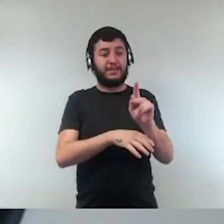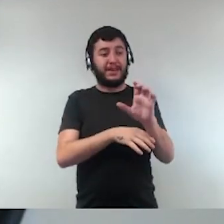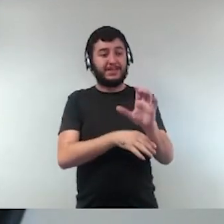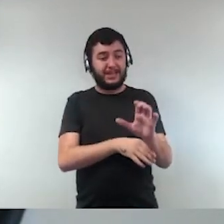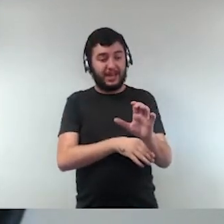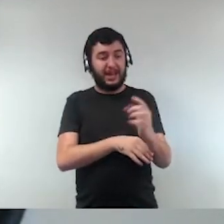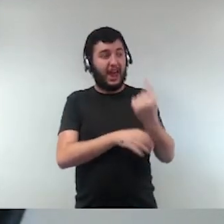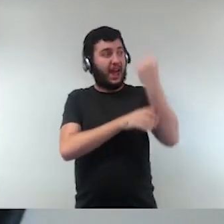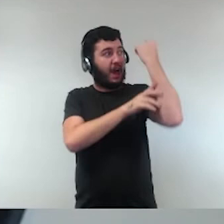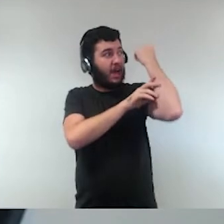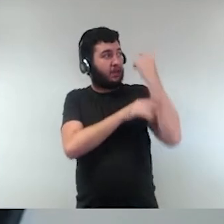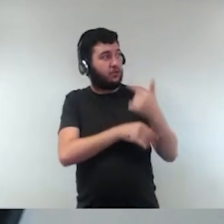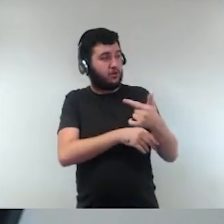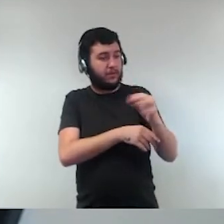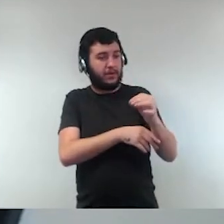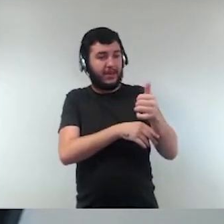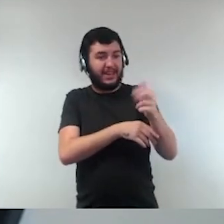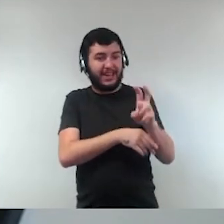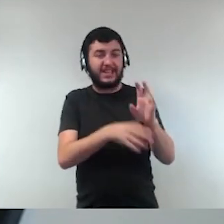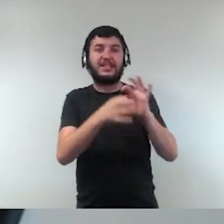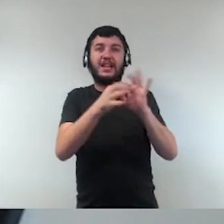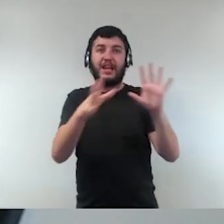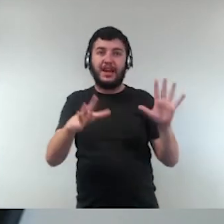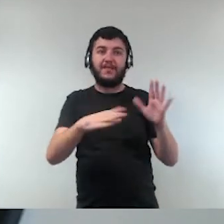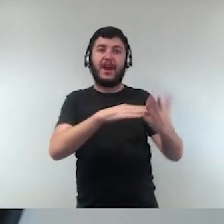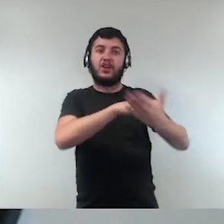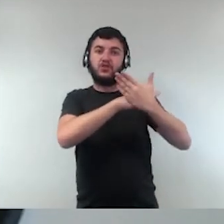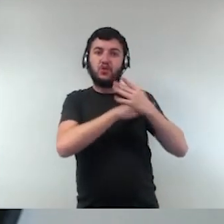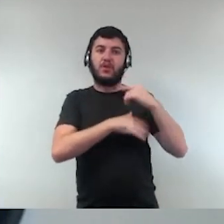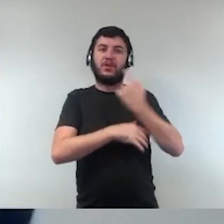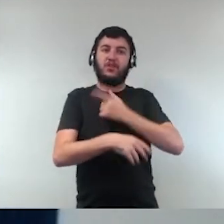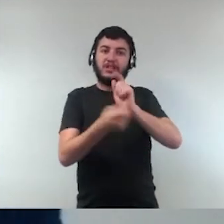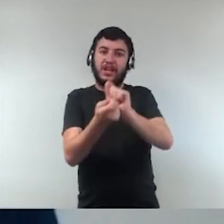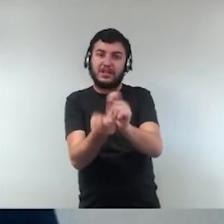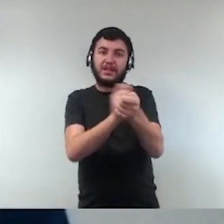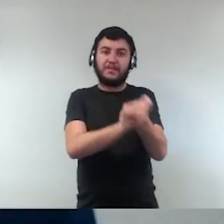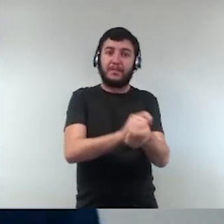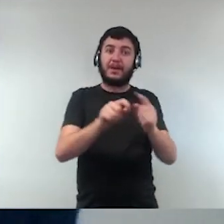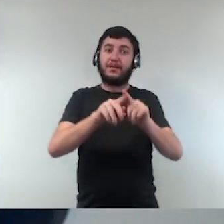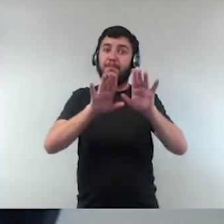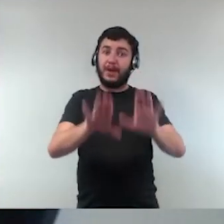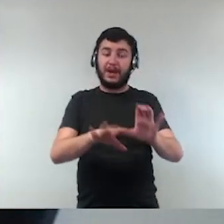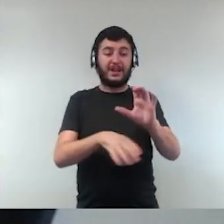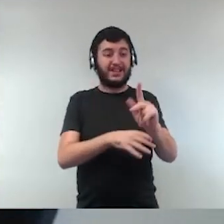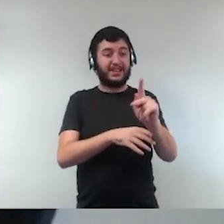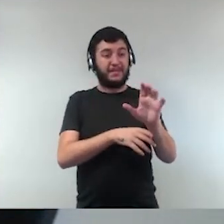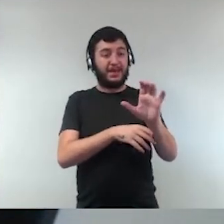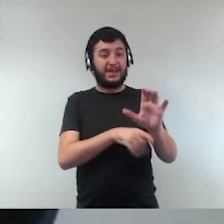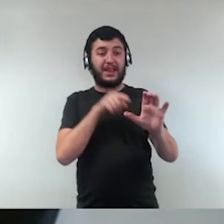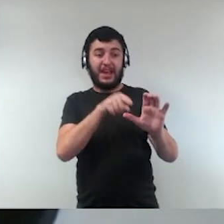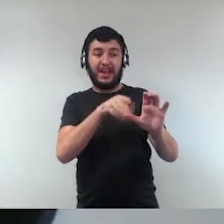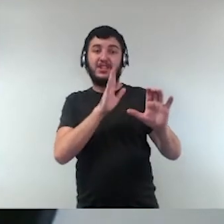agora, então, muito mais. Se lá no Código já havia um certo fomento